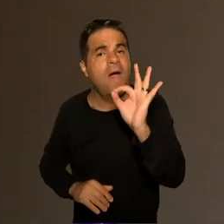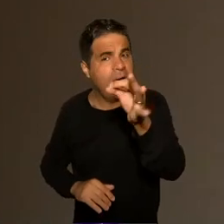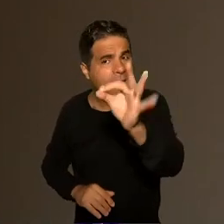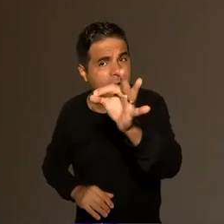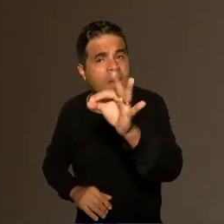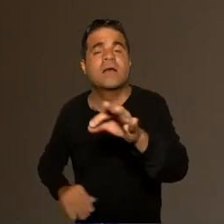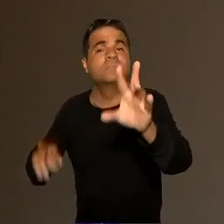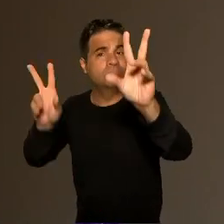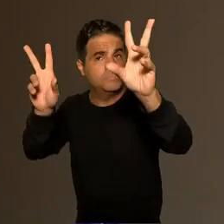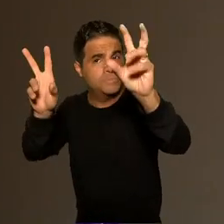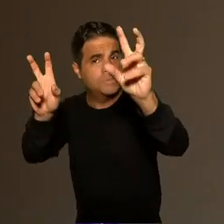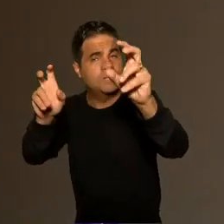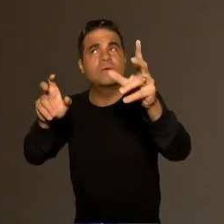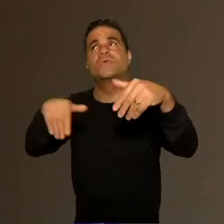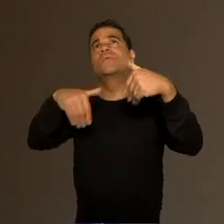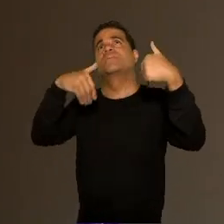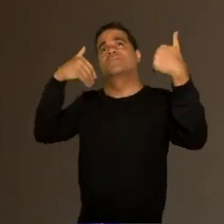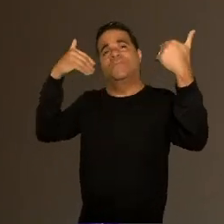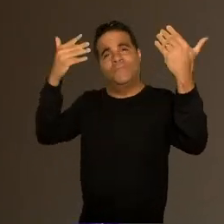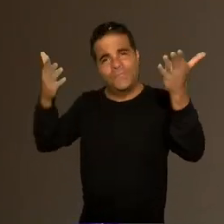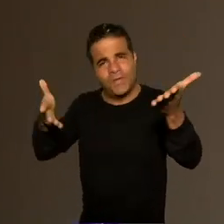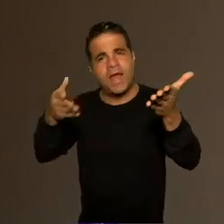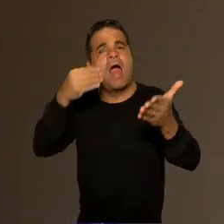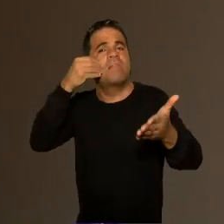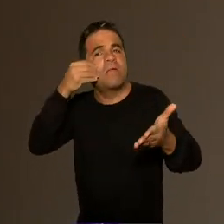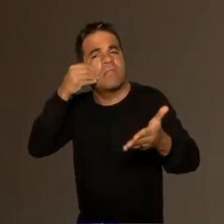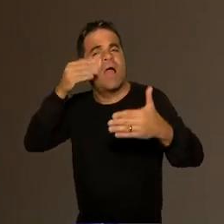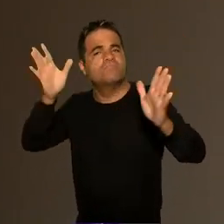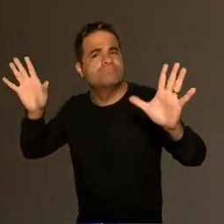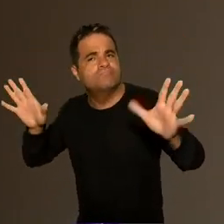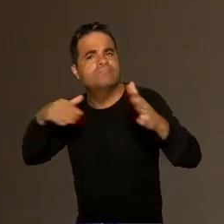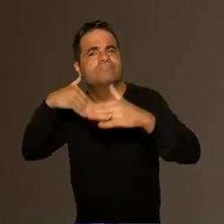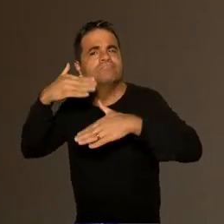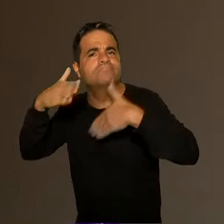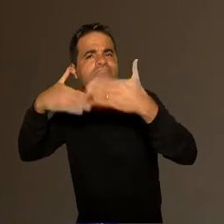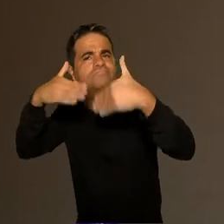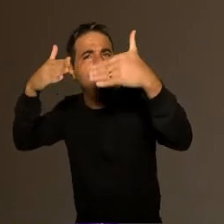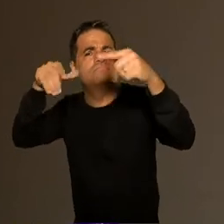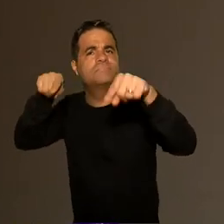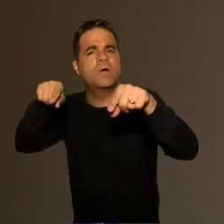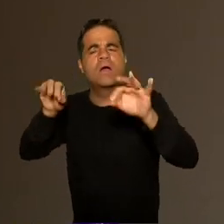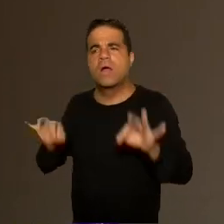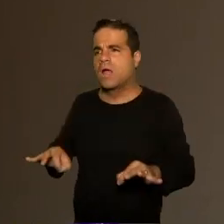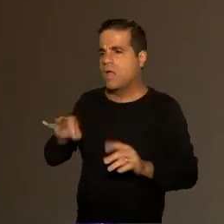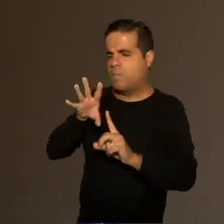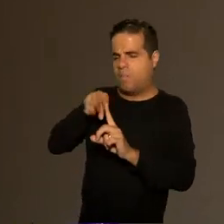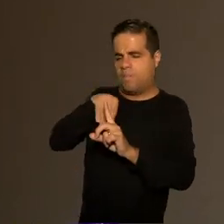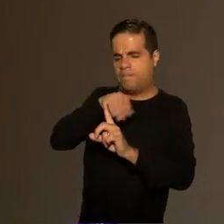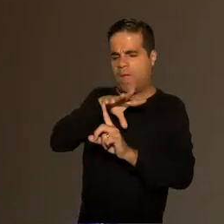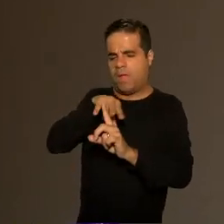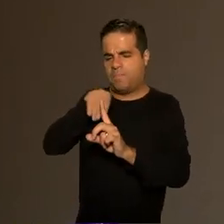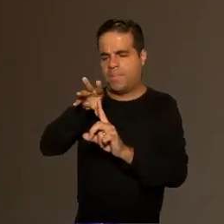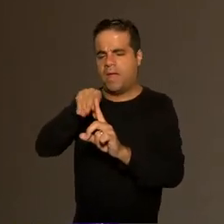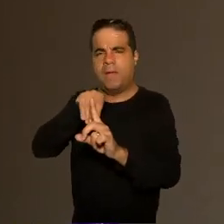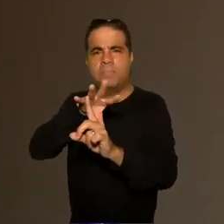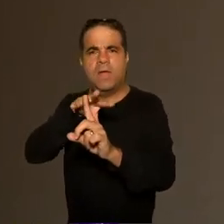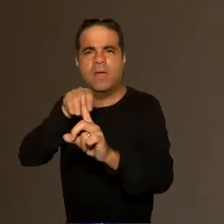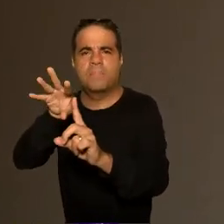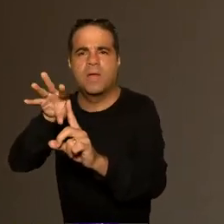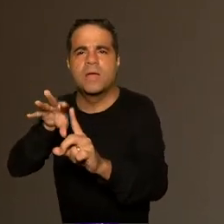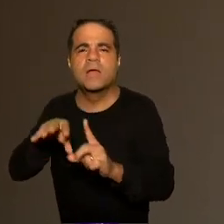também um questionamento que a gente vai tentar desenvolver aqui né porque ser um mediador